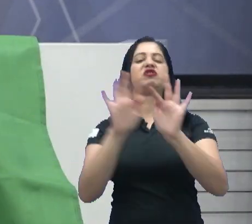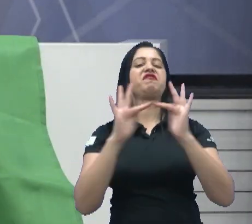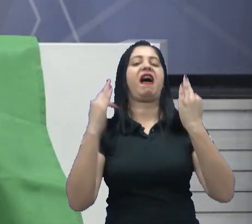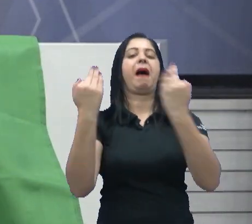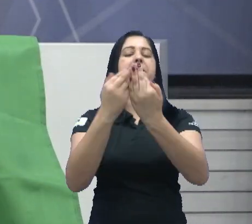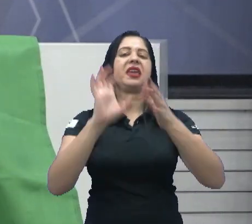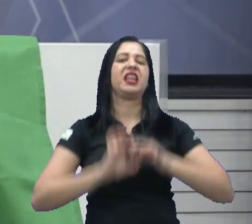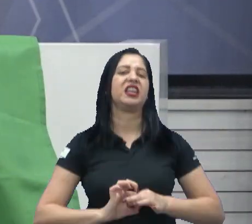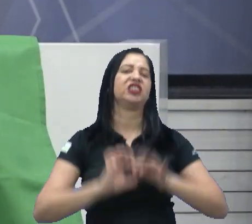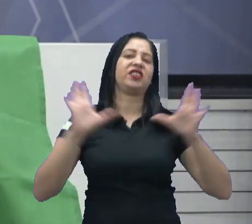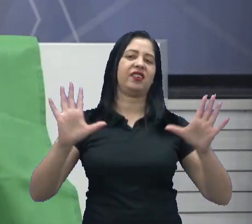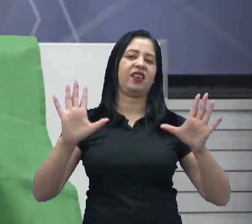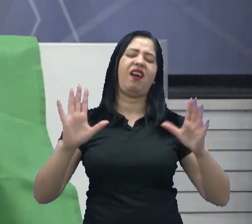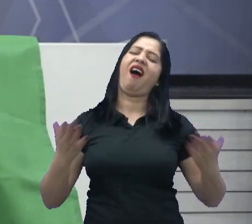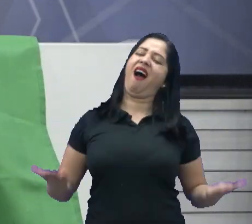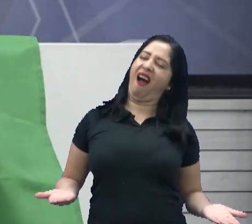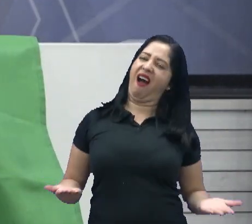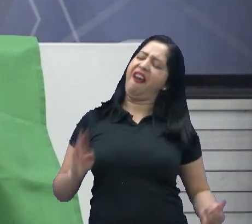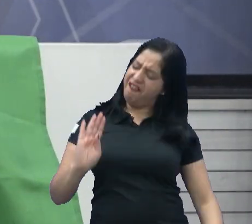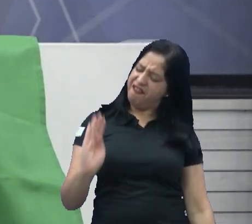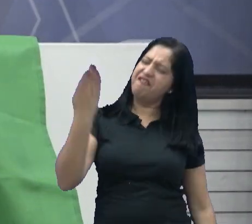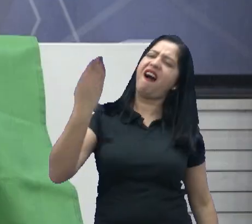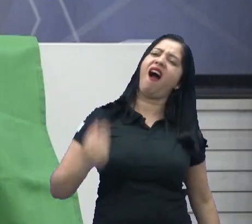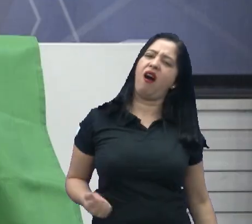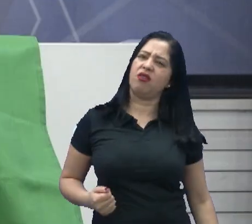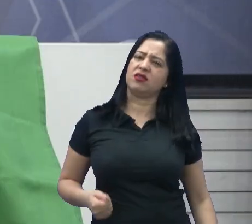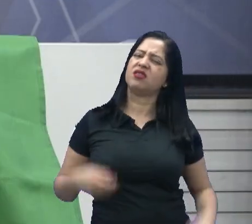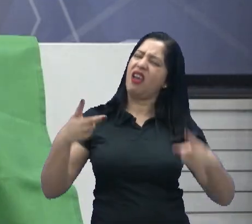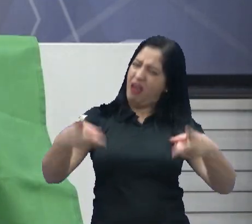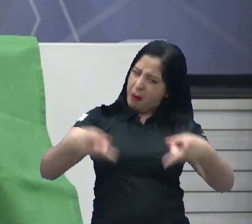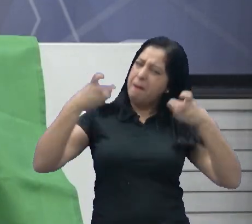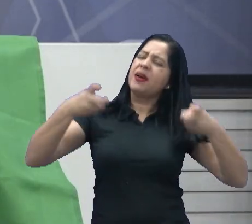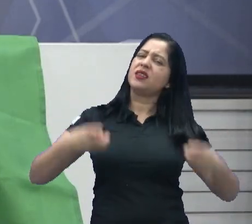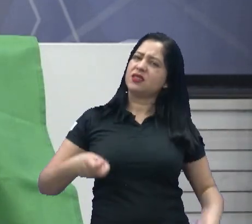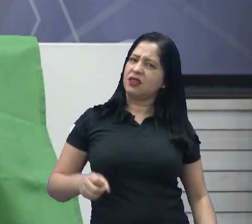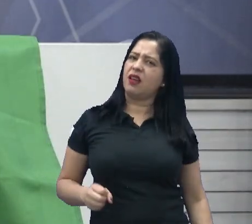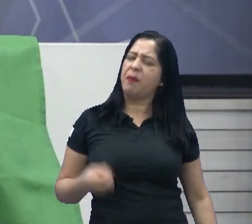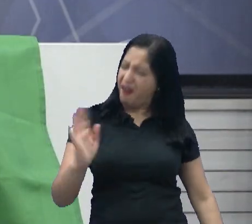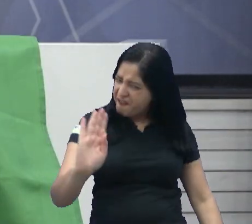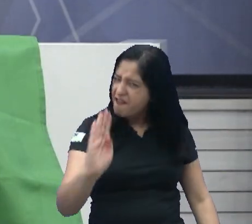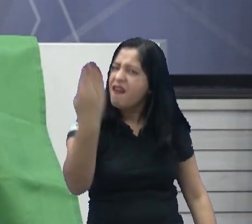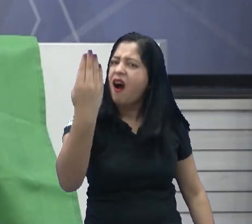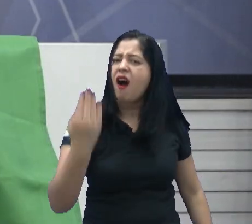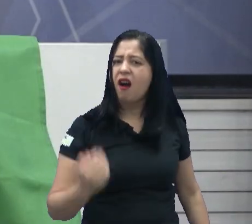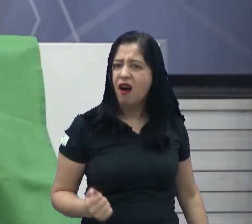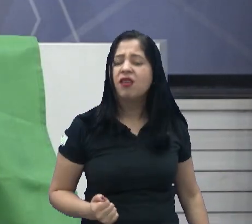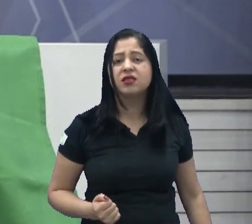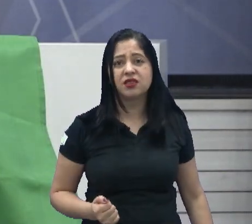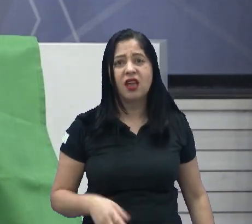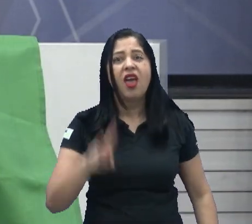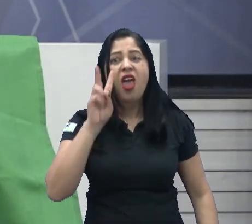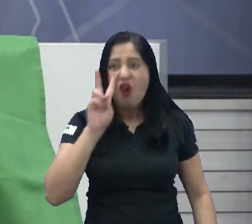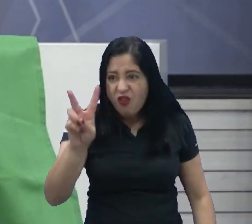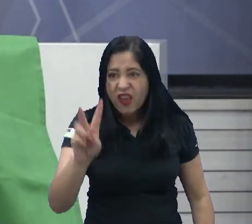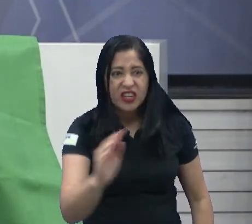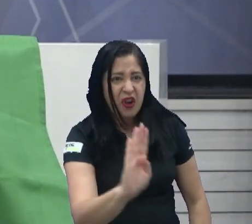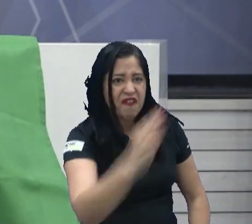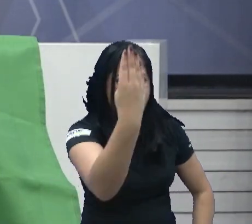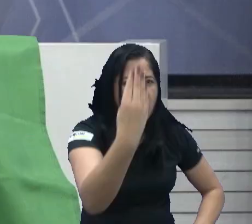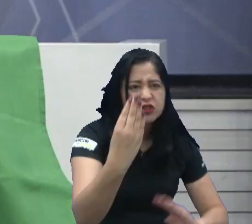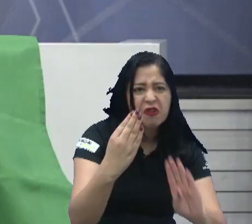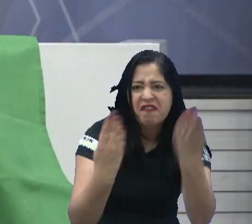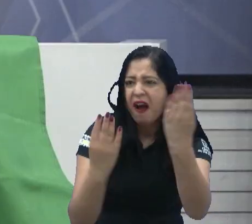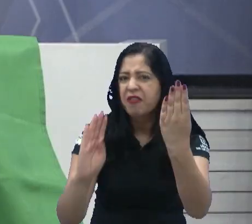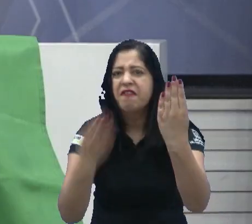é bem hipócrita. A gente tem visto, e cada vez mais visto e revisto, o quão é hipócrita